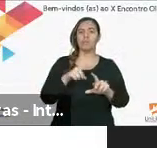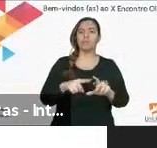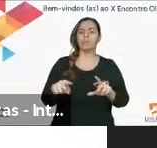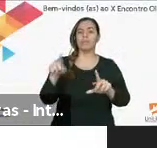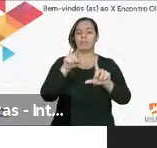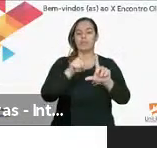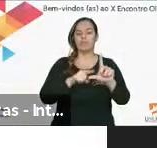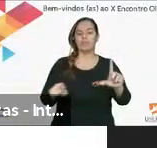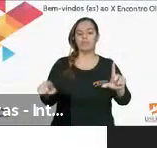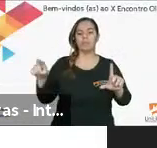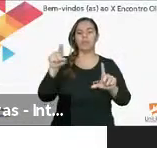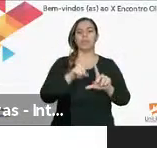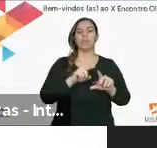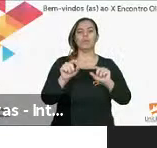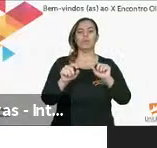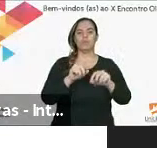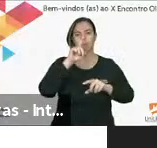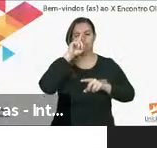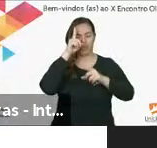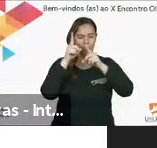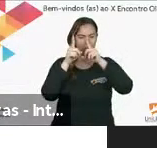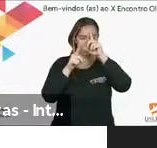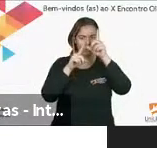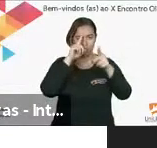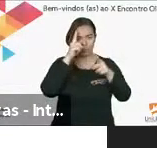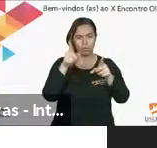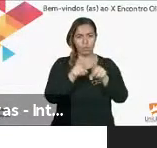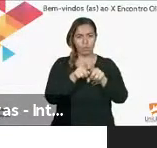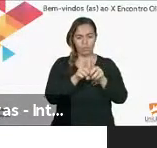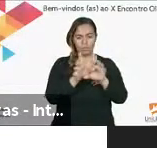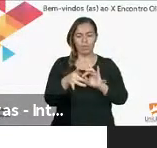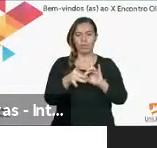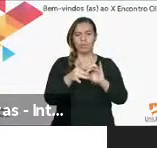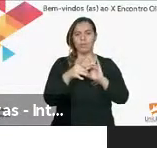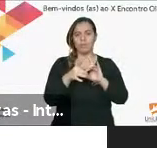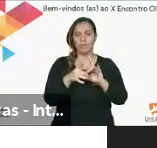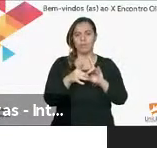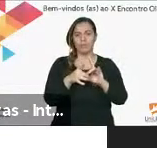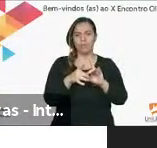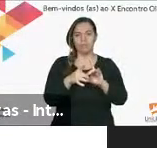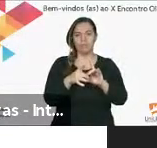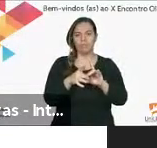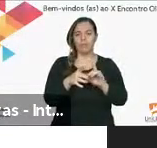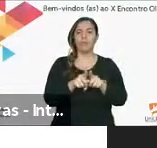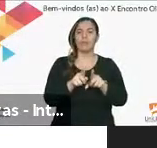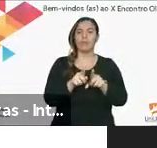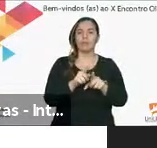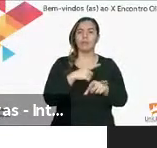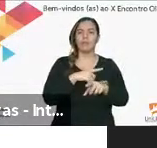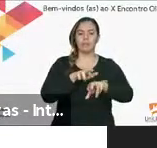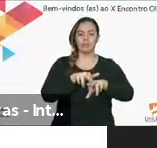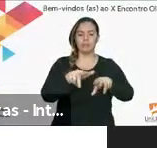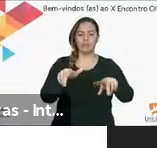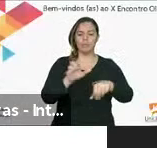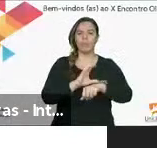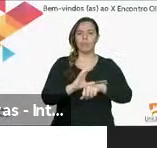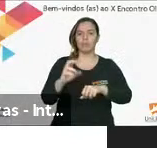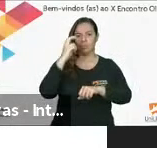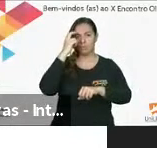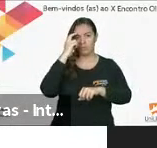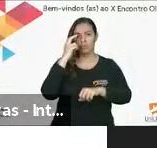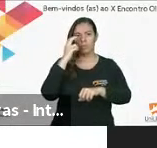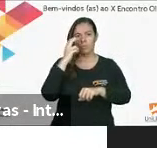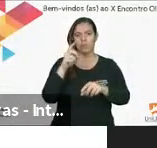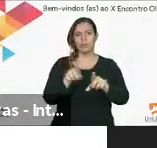círculo de criação e também de modificação. Tendo em vista que diferentes culturas criam